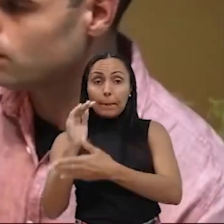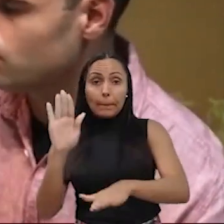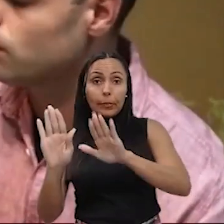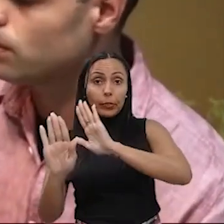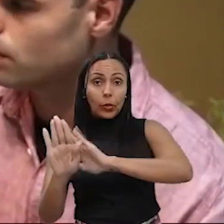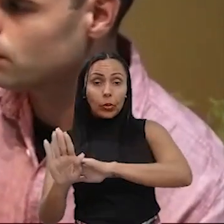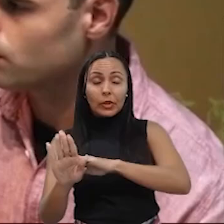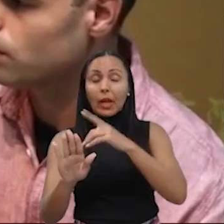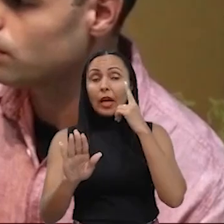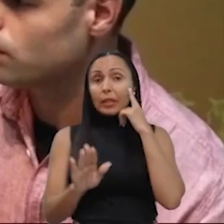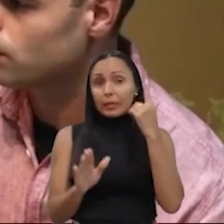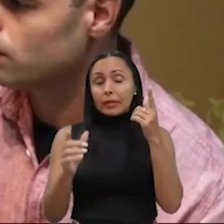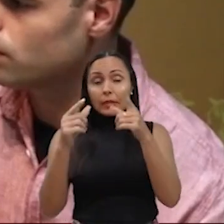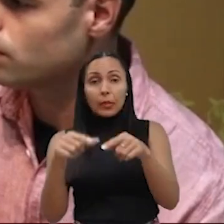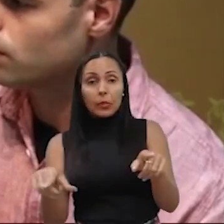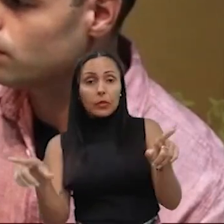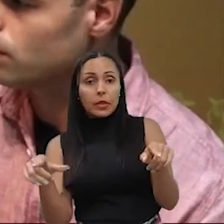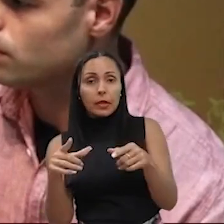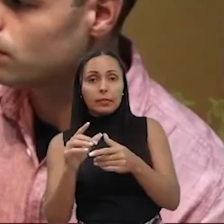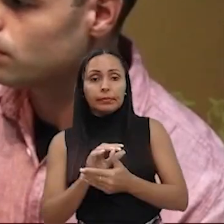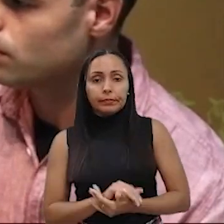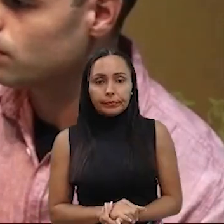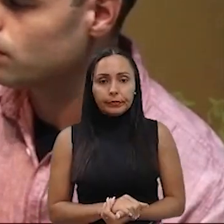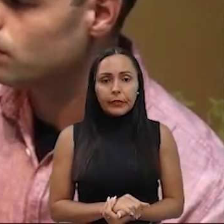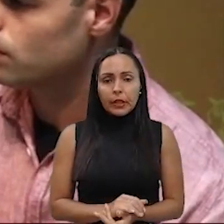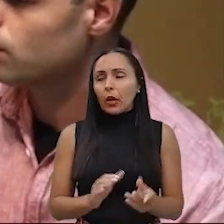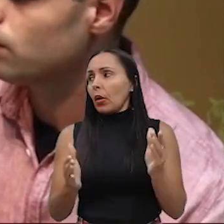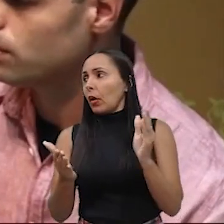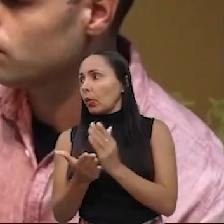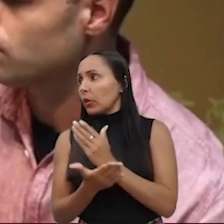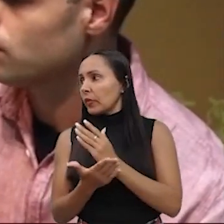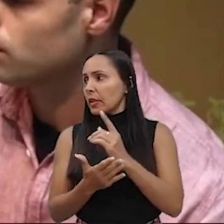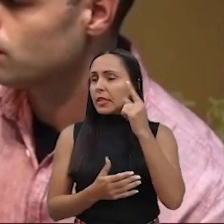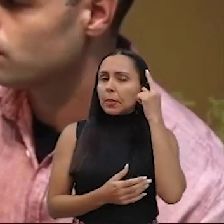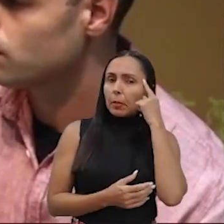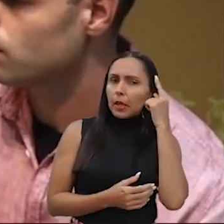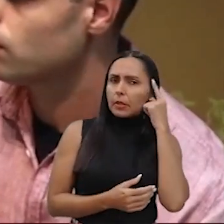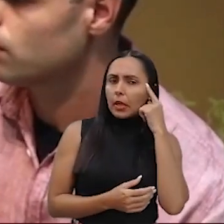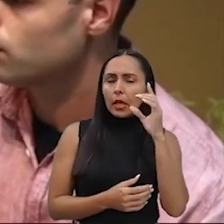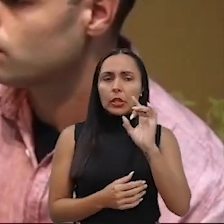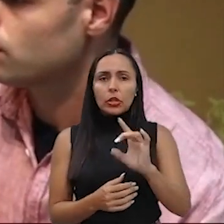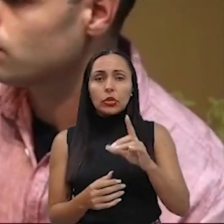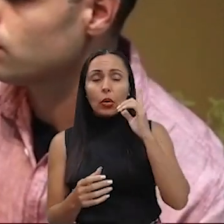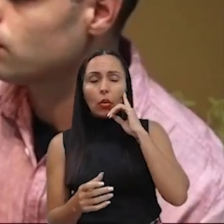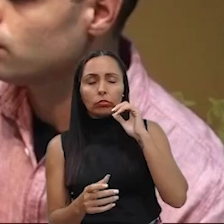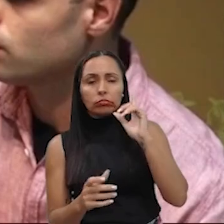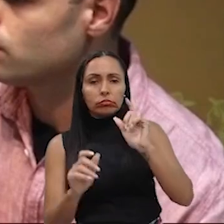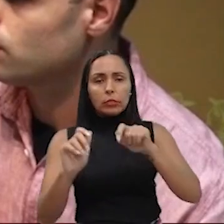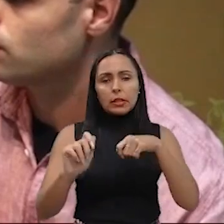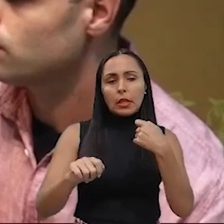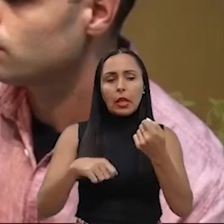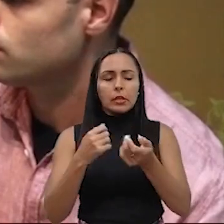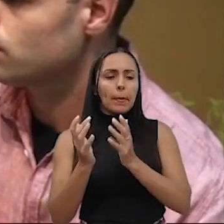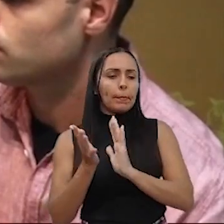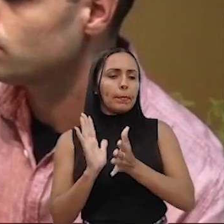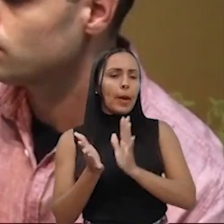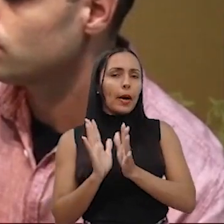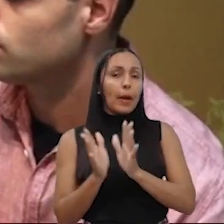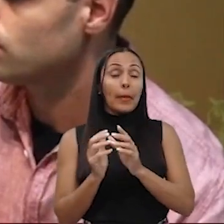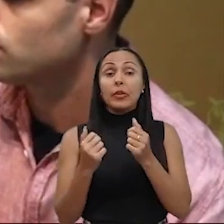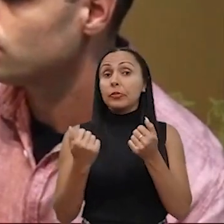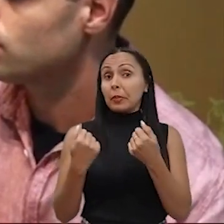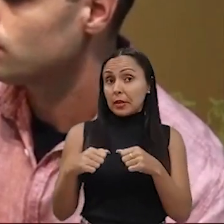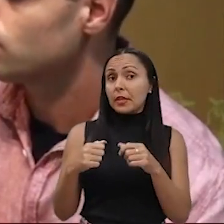letra. Então, muitas vezes se pensa em apenas sinalizar, mas a gente precisa entender que